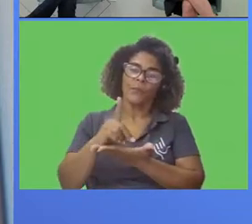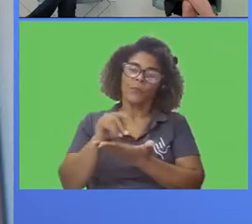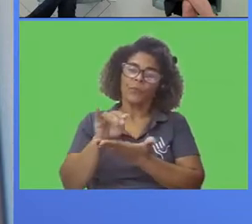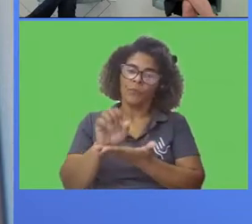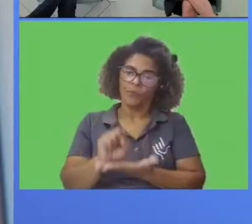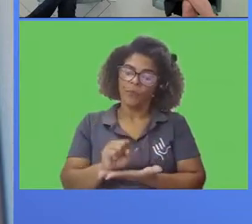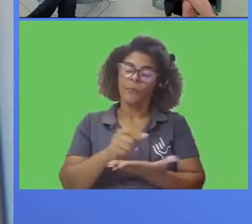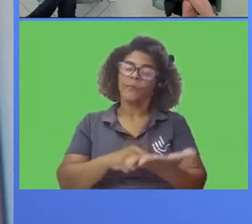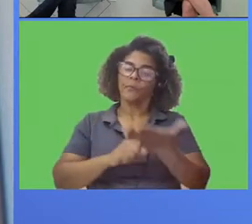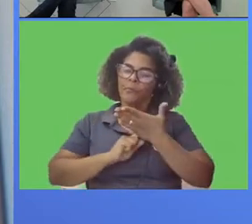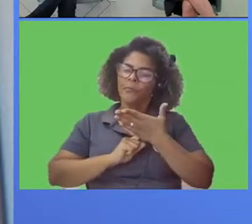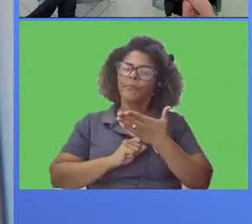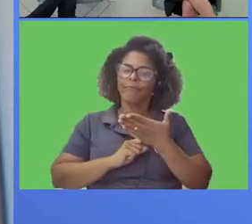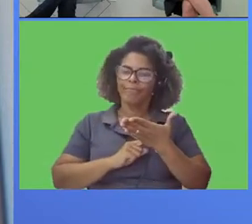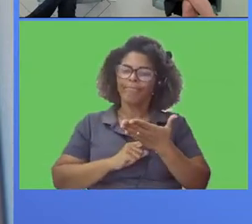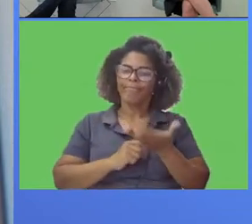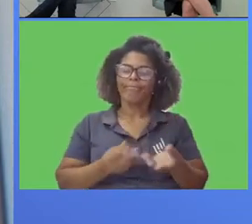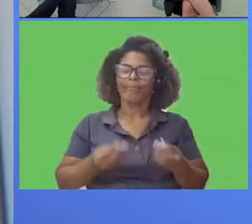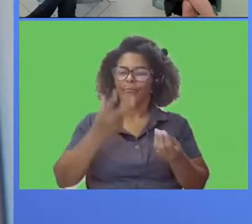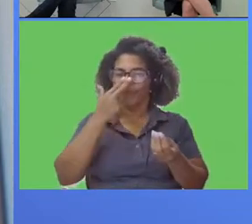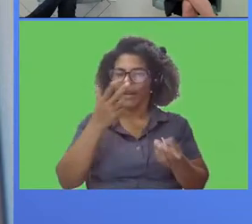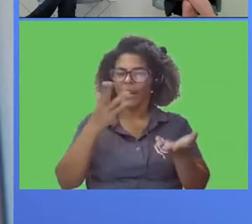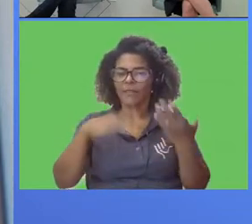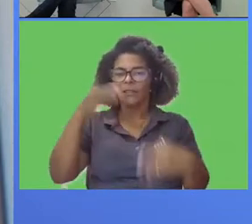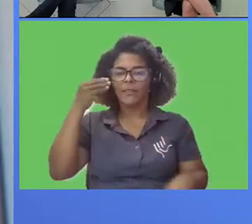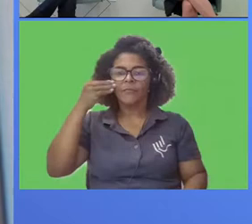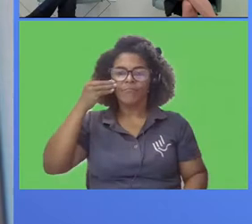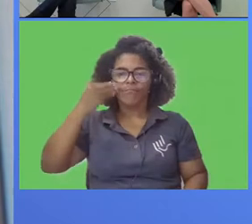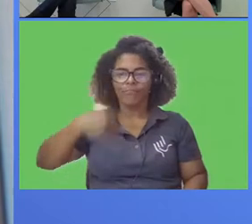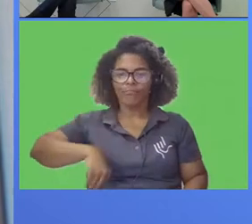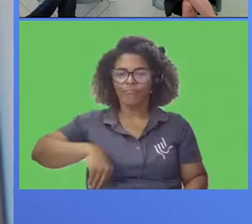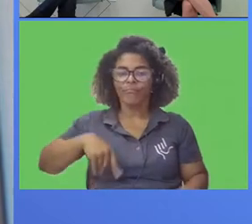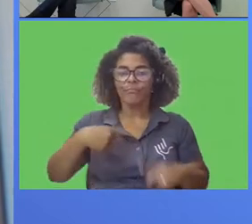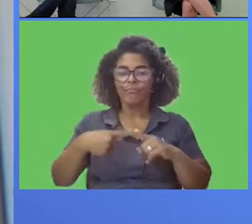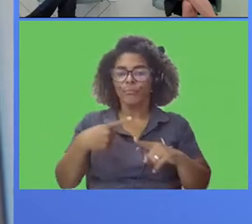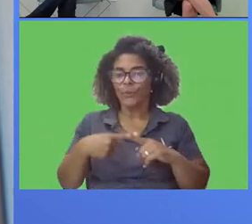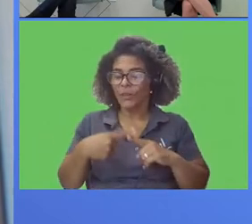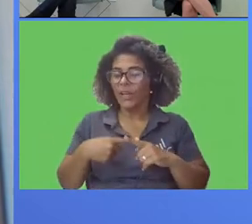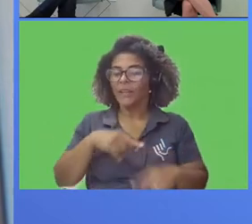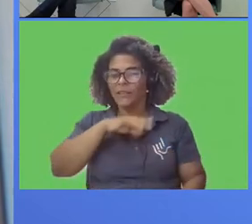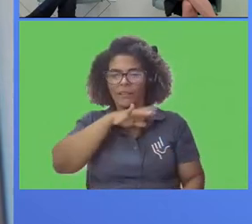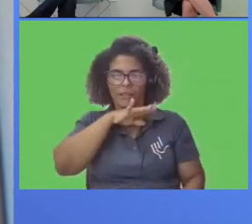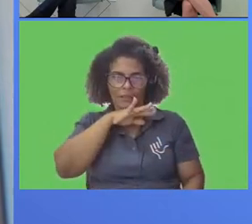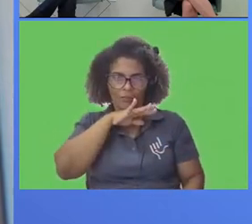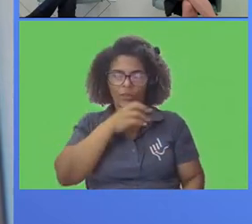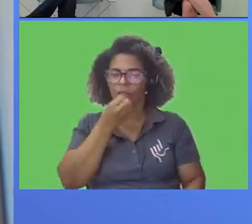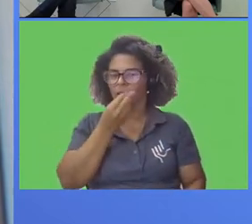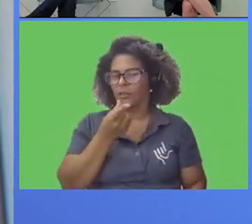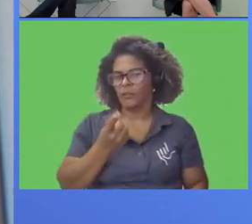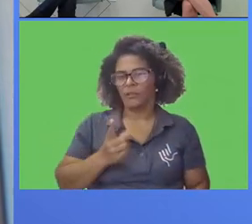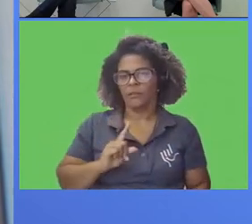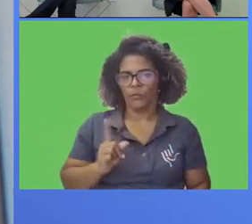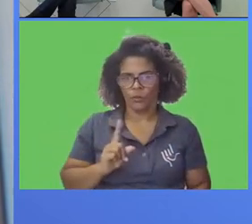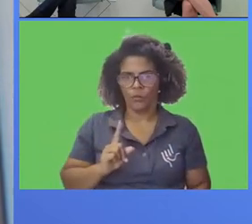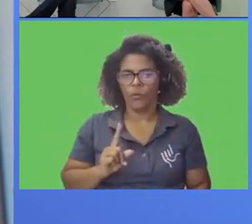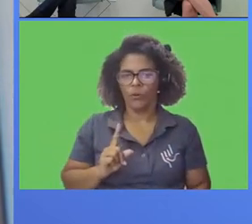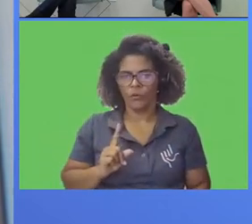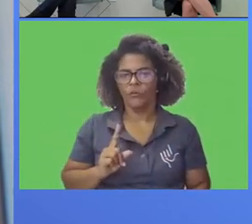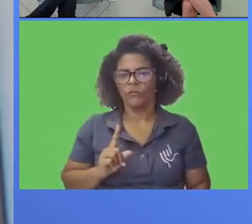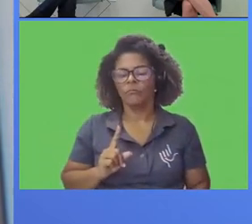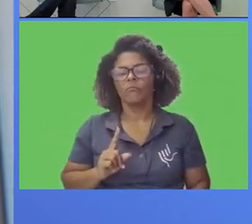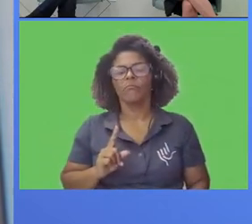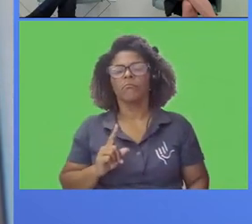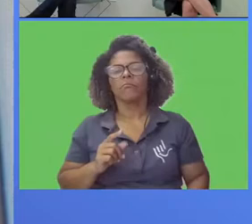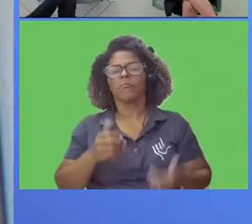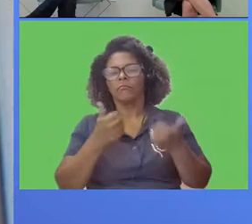realmente desanimadores, né, quando a gente olha de modo geral aí a acessibilidade nos transportes, mas